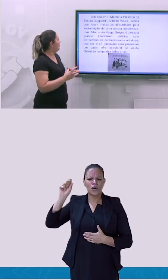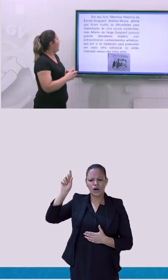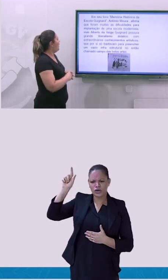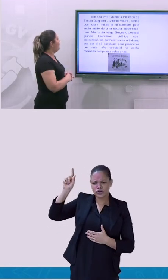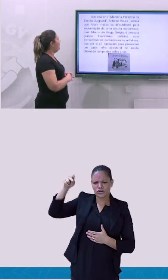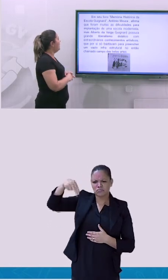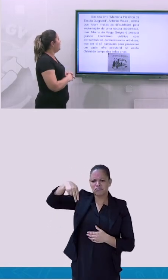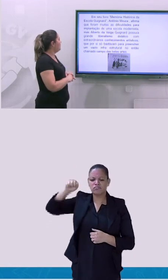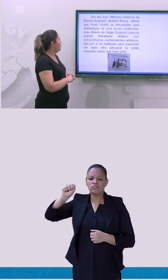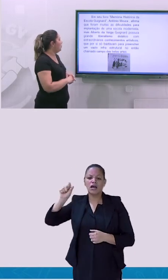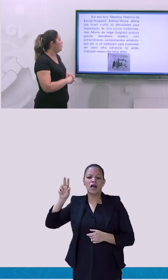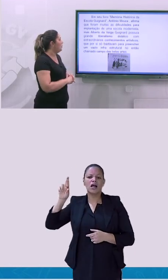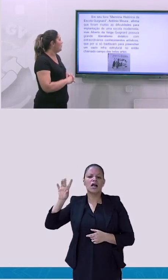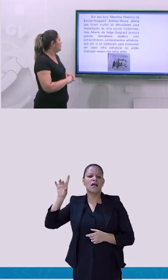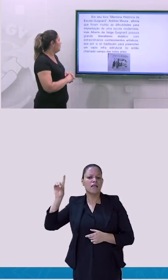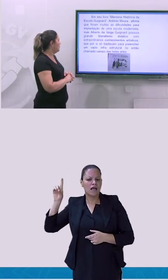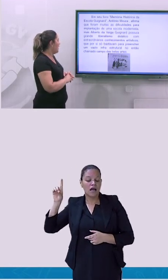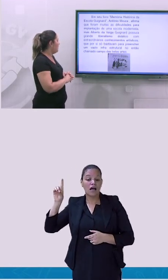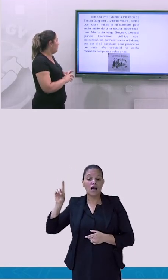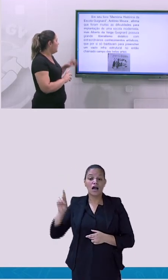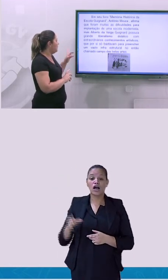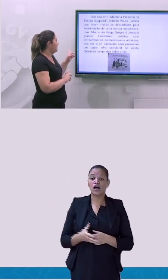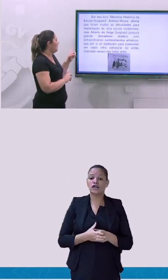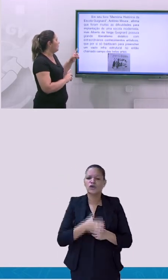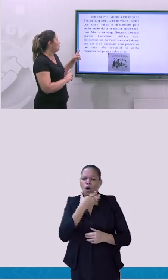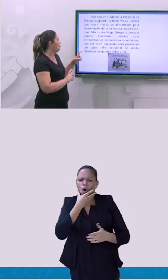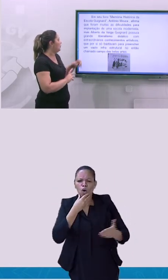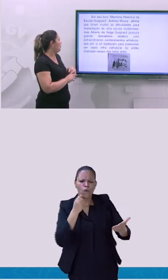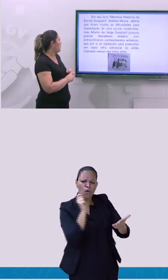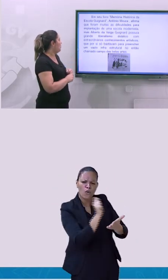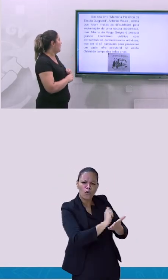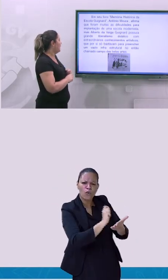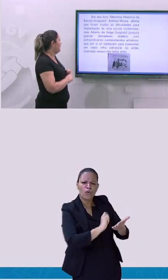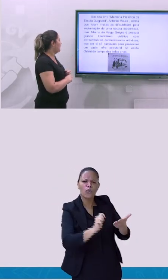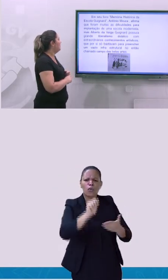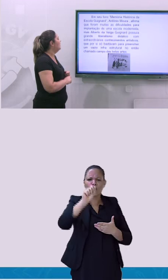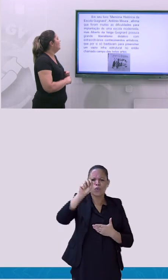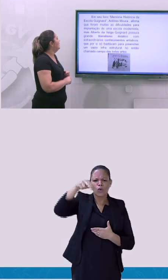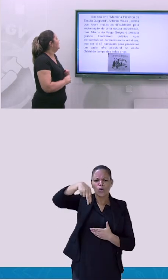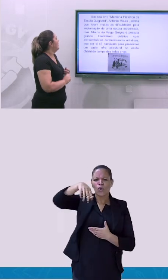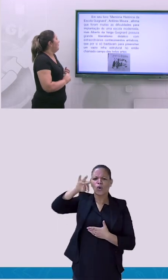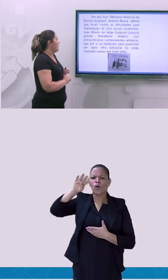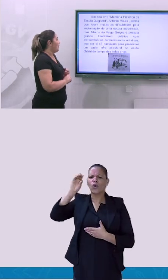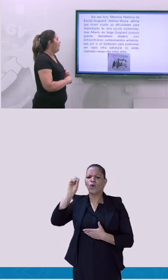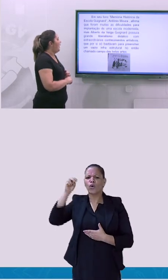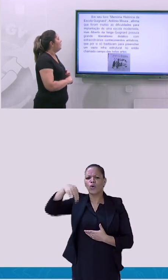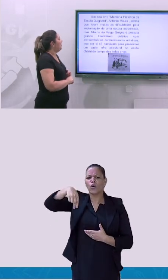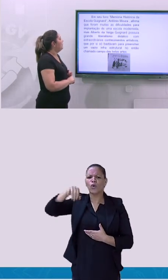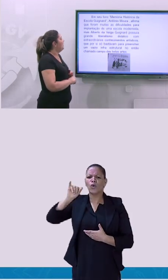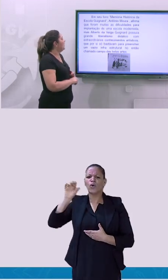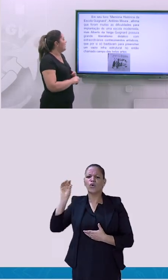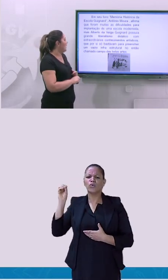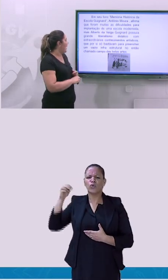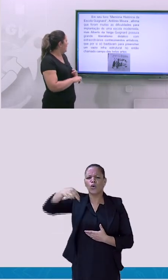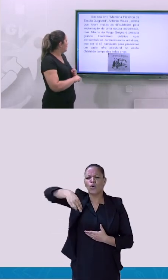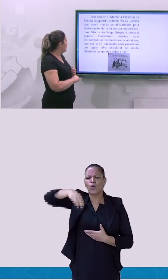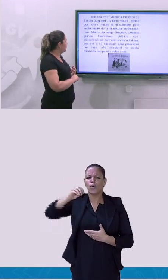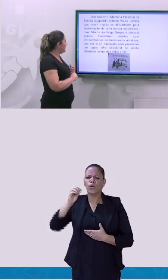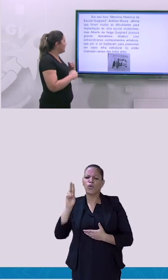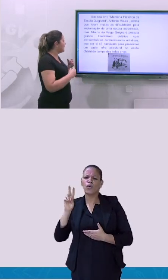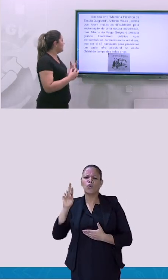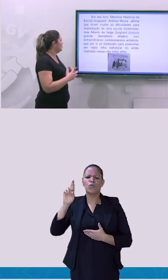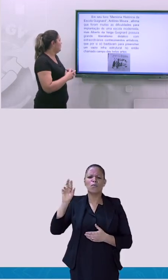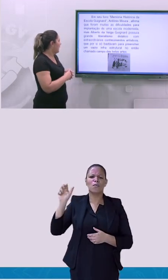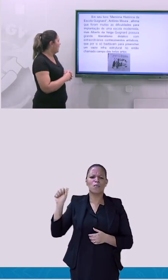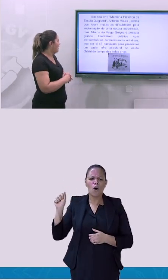o livro, afirma que foram muitas as dificuldades para a implantação de uma escola modernista, mas Alberto da Veiga Guignard